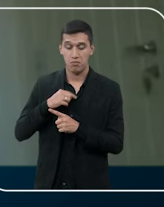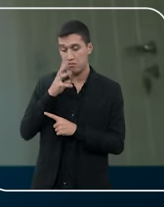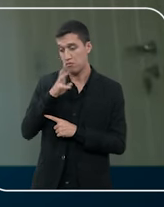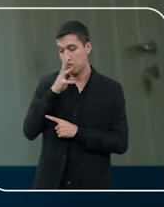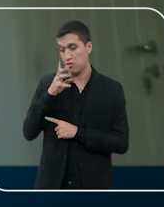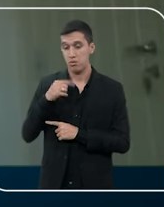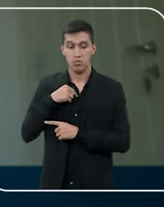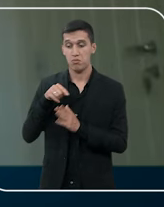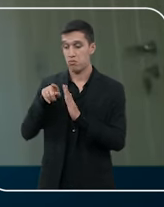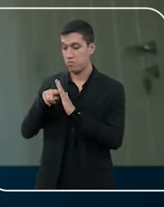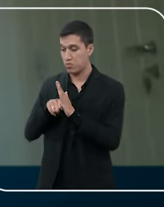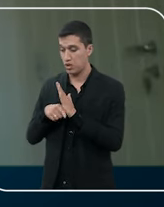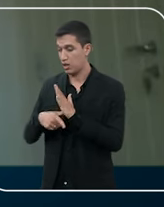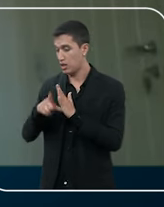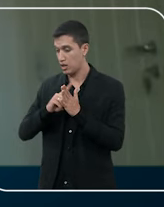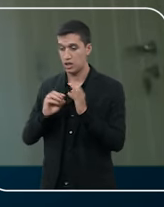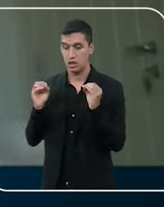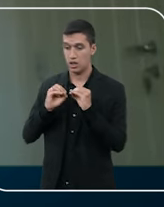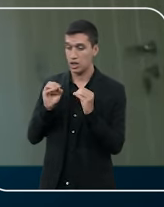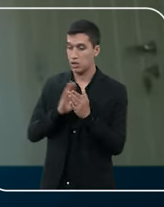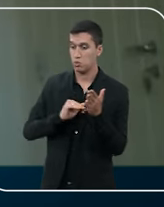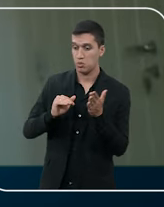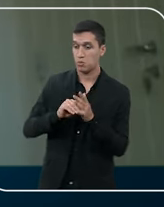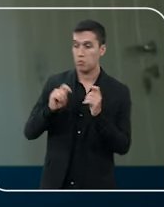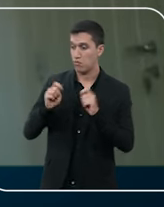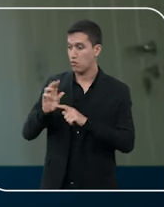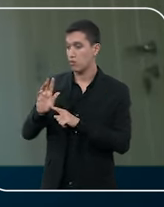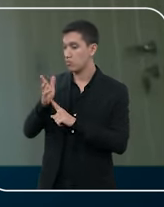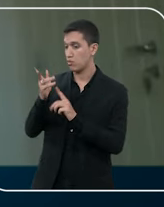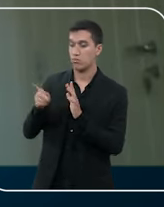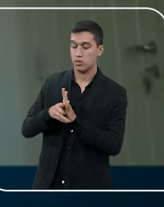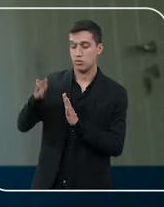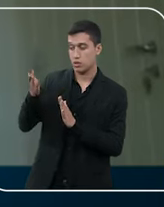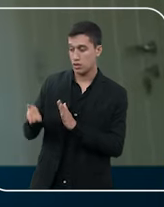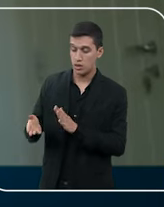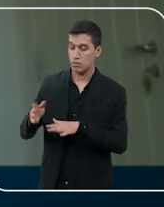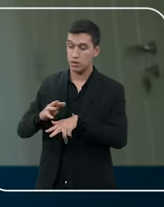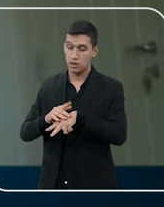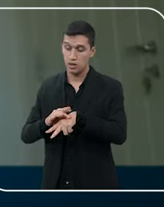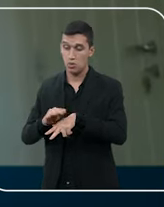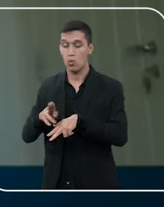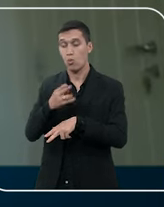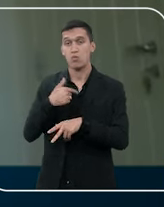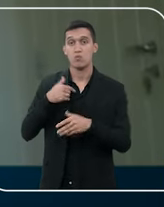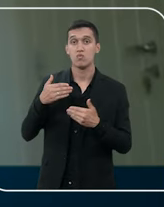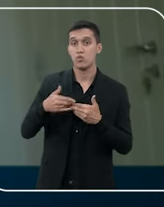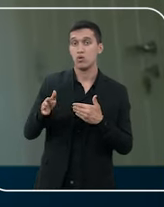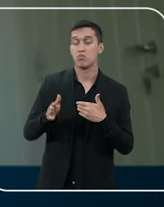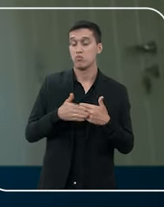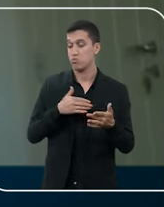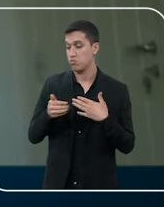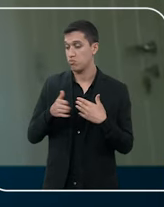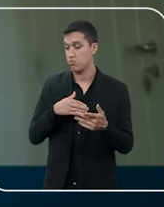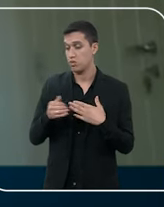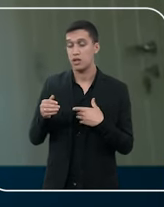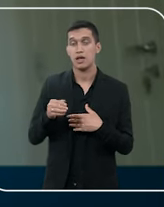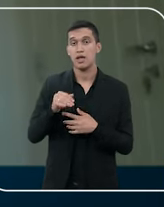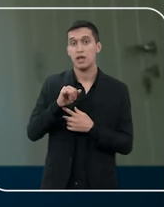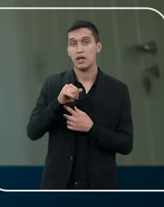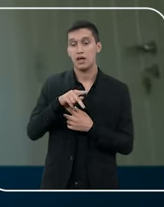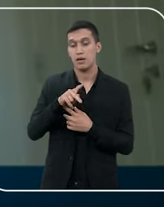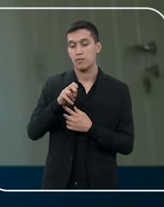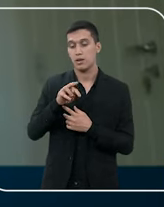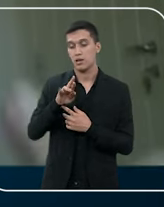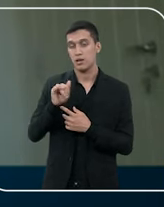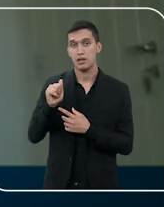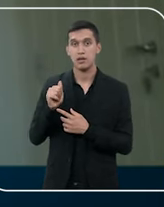não analisei todas as variáveis do caso, ou eu vou agir de forma imperita, ou seja, eu